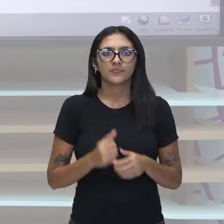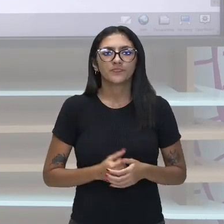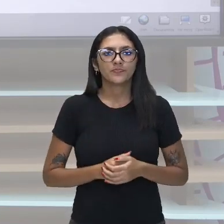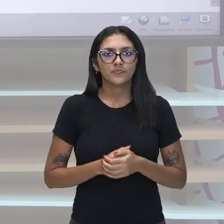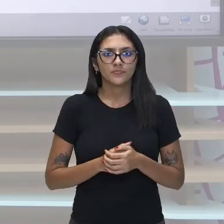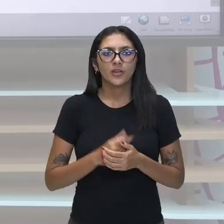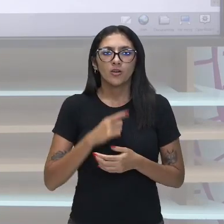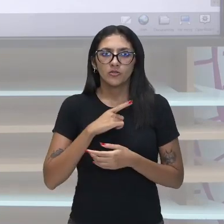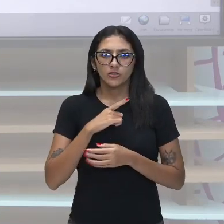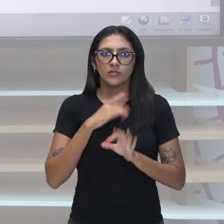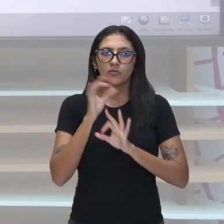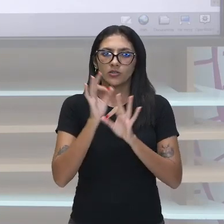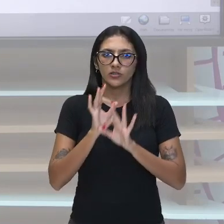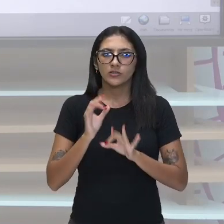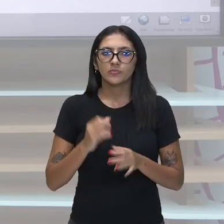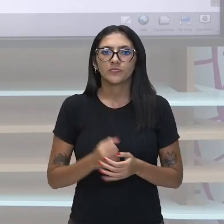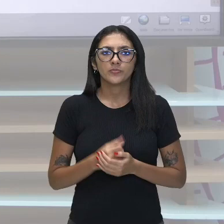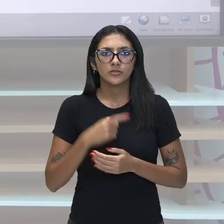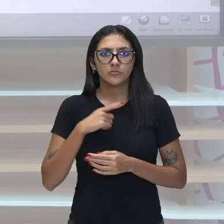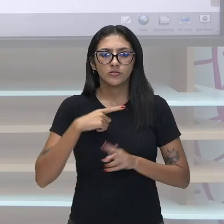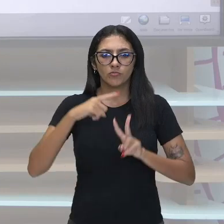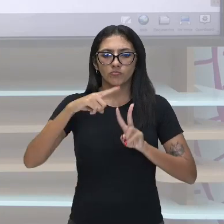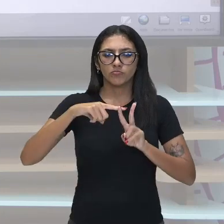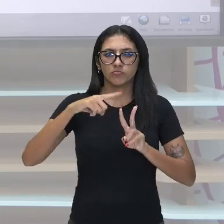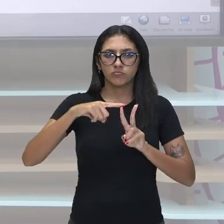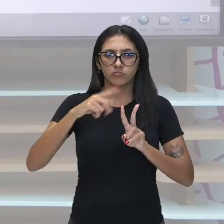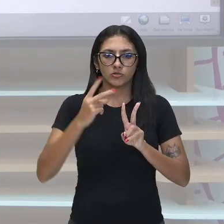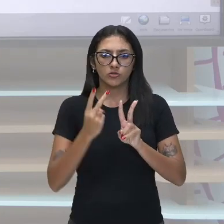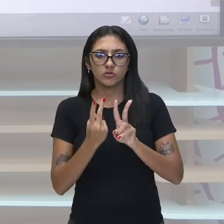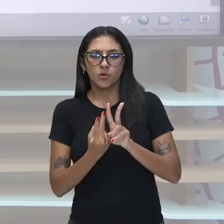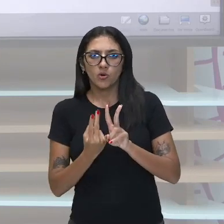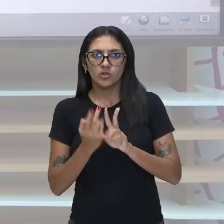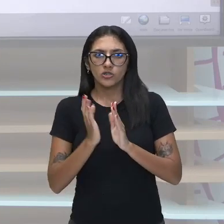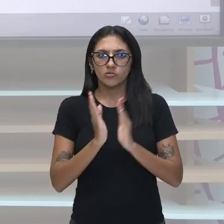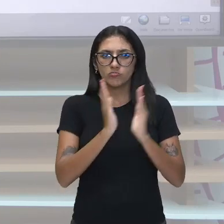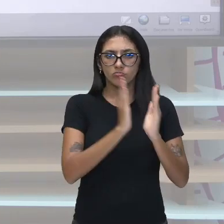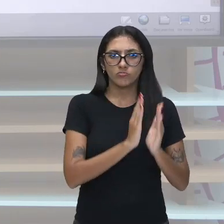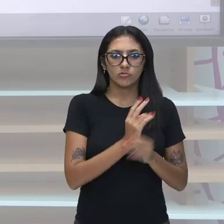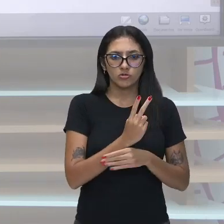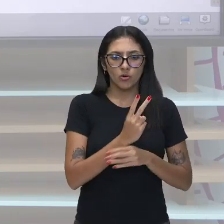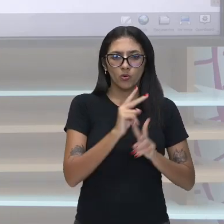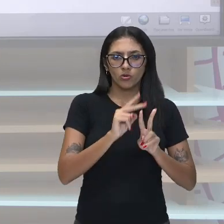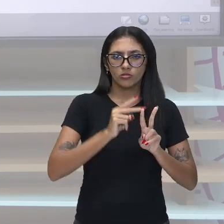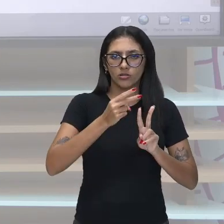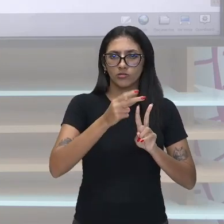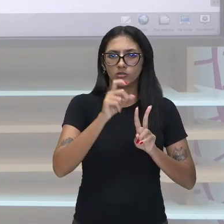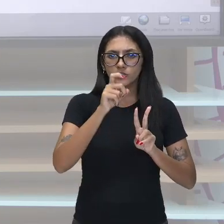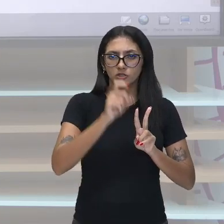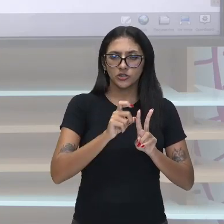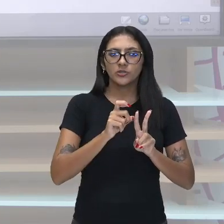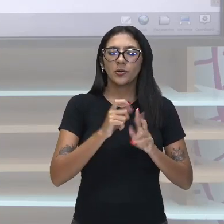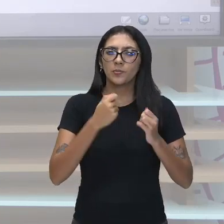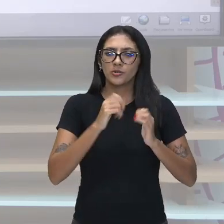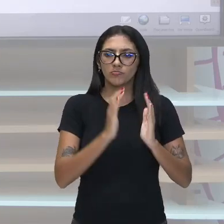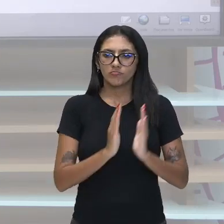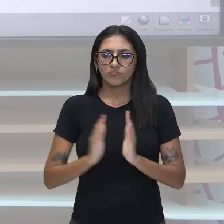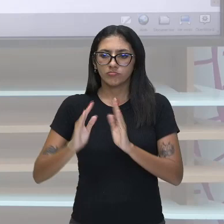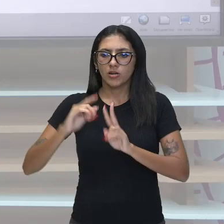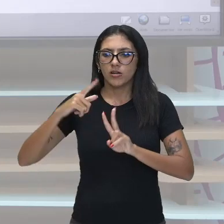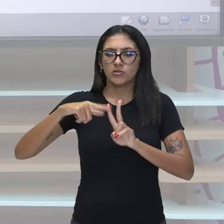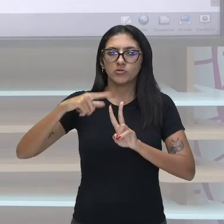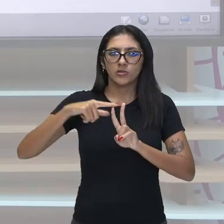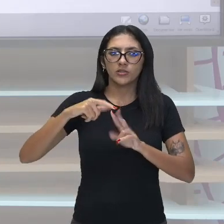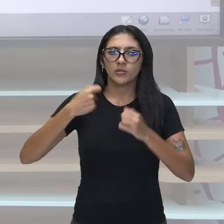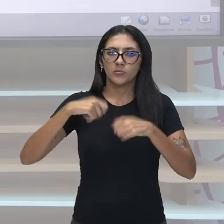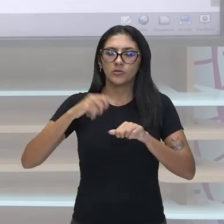fizemos aqui. Para eu tornar essa base igual a essa, né, eu transformei essa radiciação